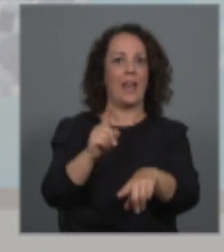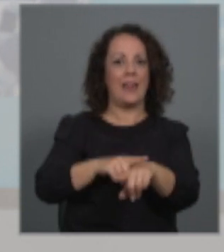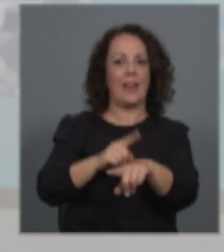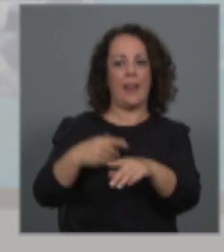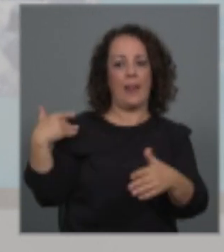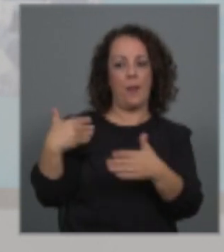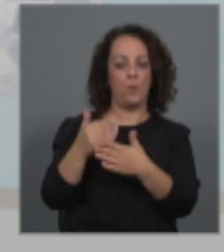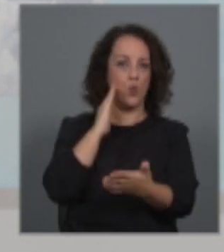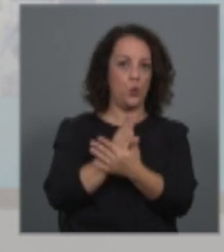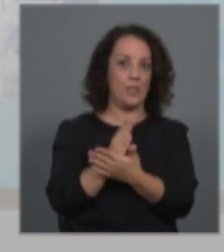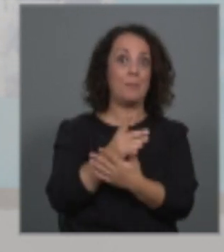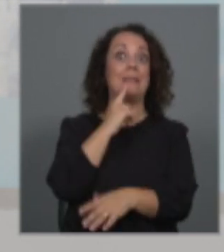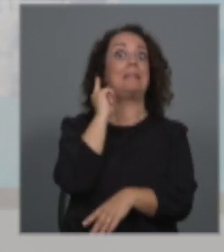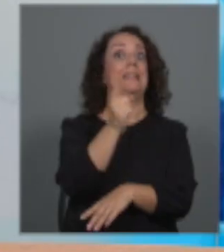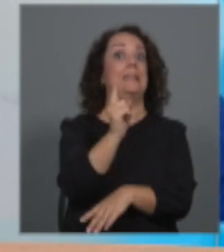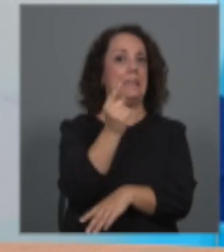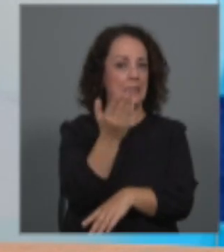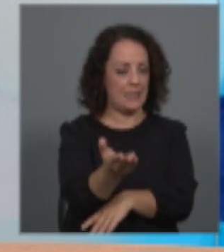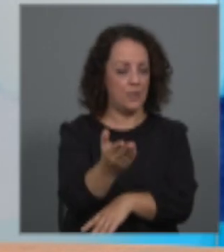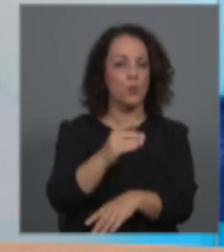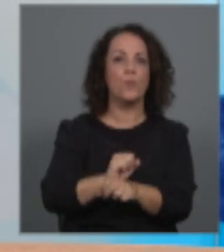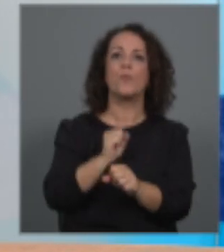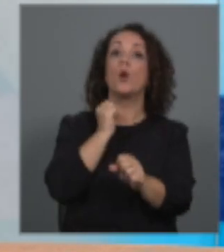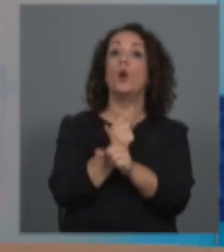é? Isso, exatamente, porque